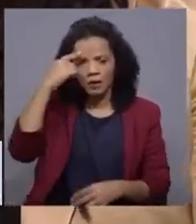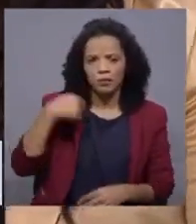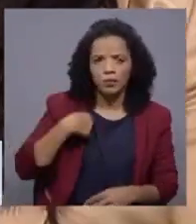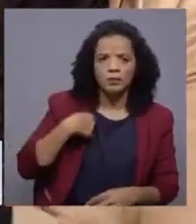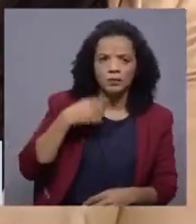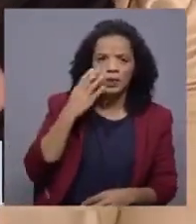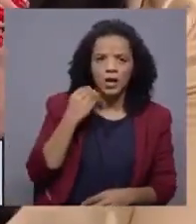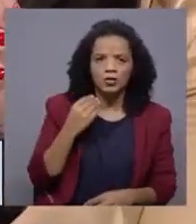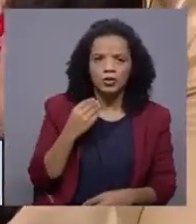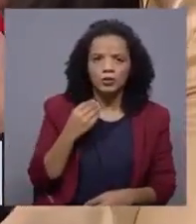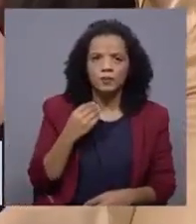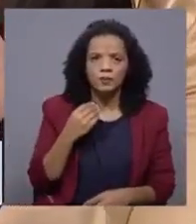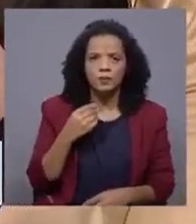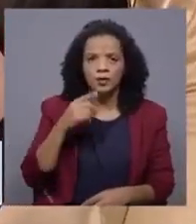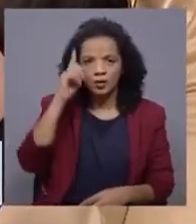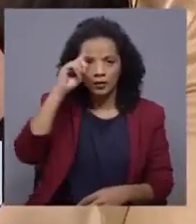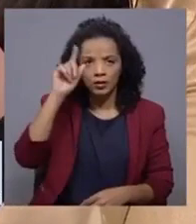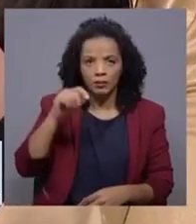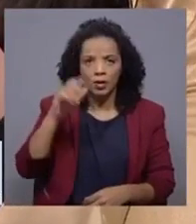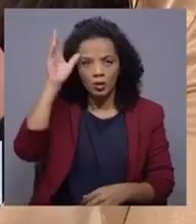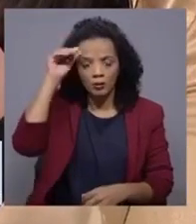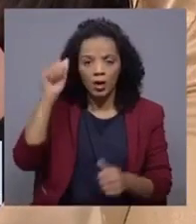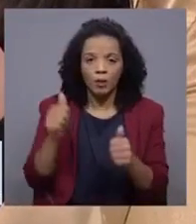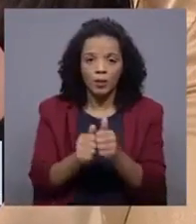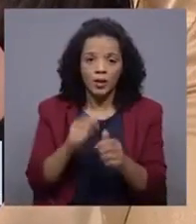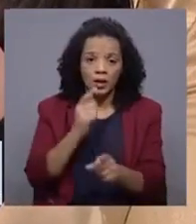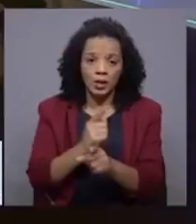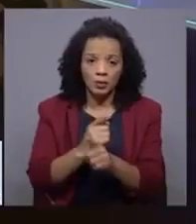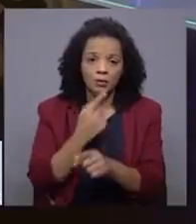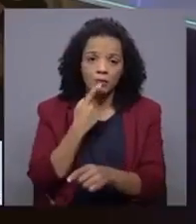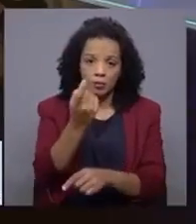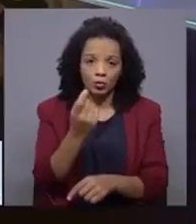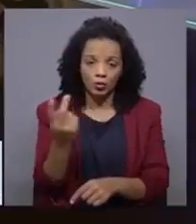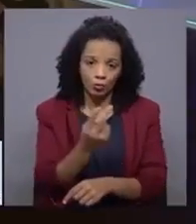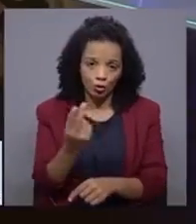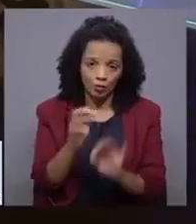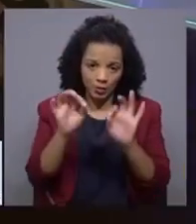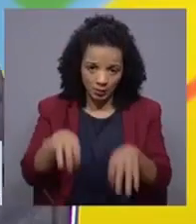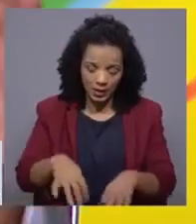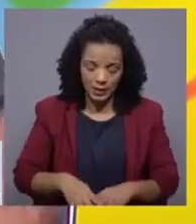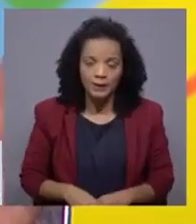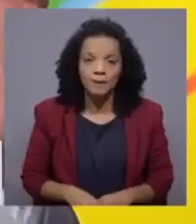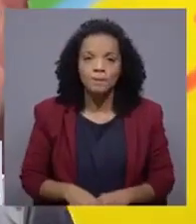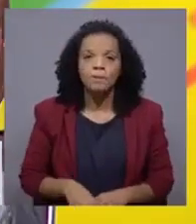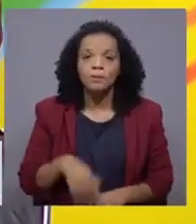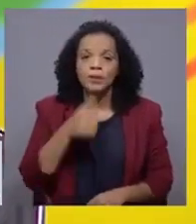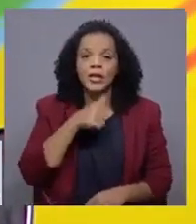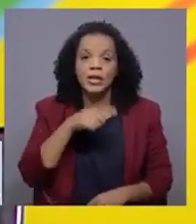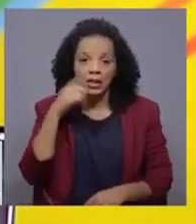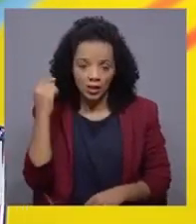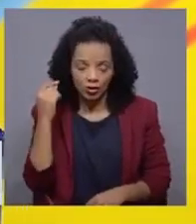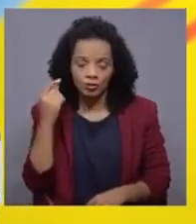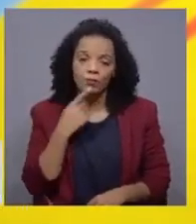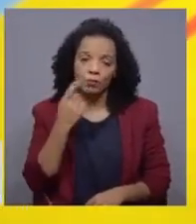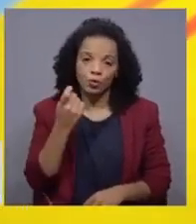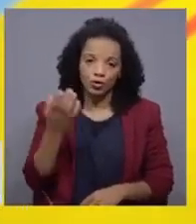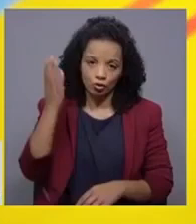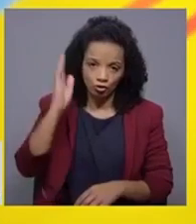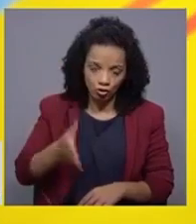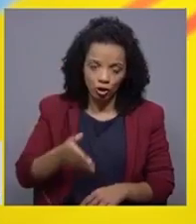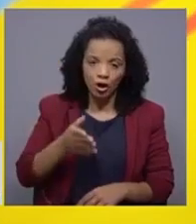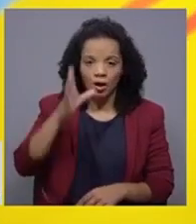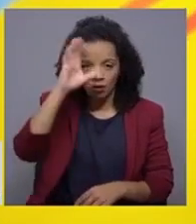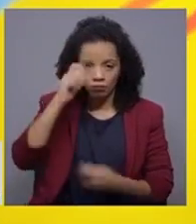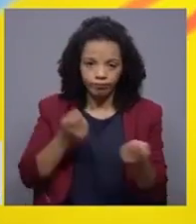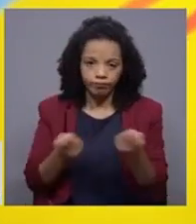que o cavalo também deve ser um animal de companhia. Vamos ter que terminar. A mesma pergunta para os dois. Inês, já lhe fiz a pergunta da